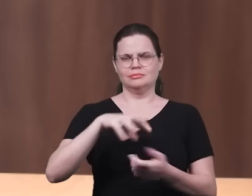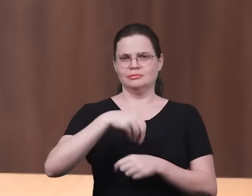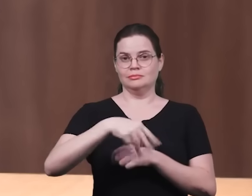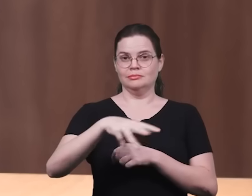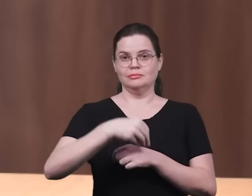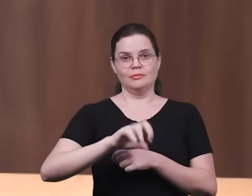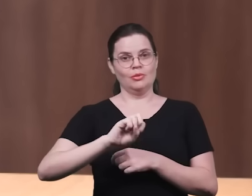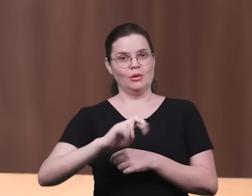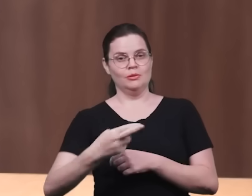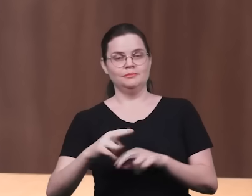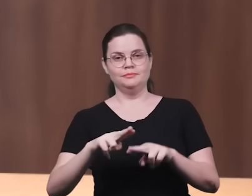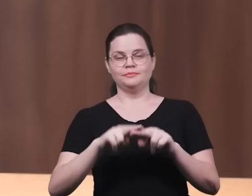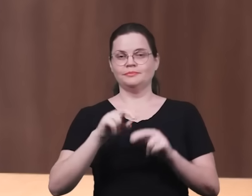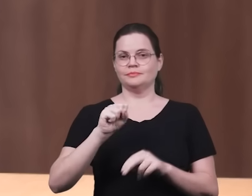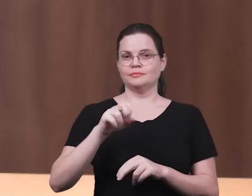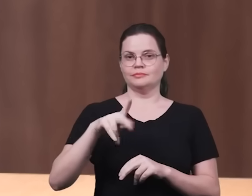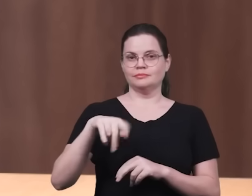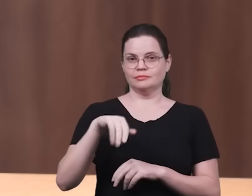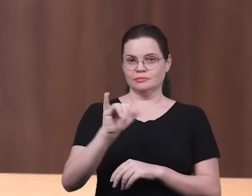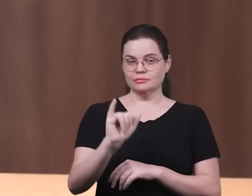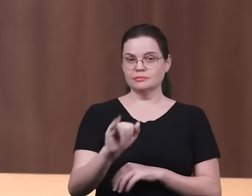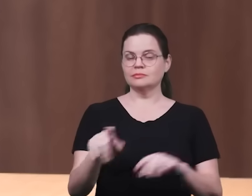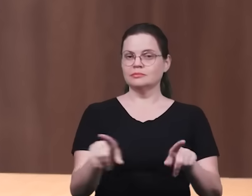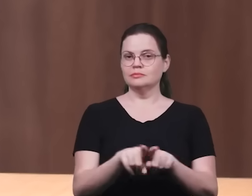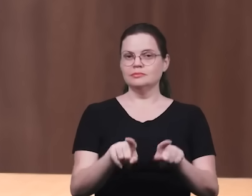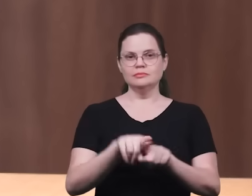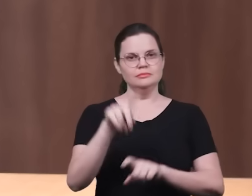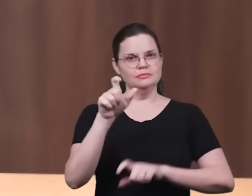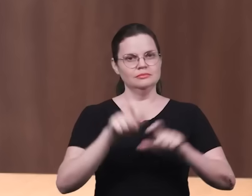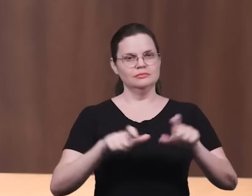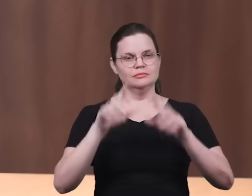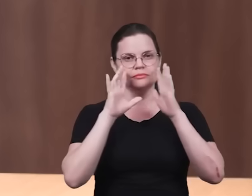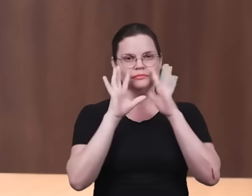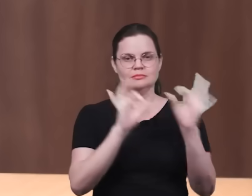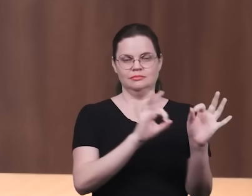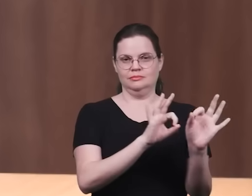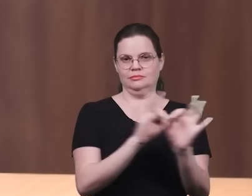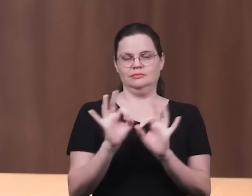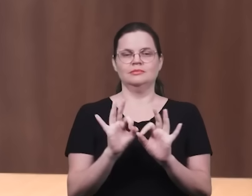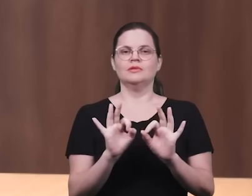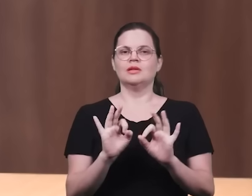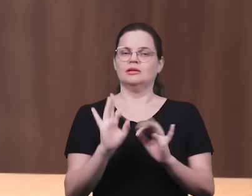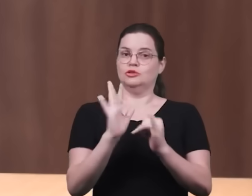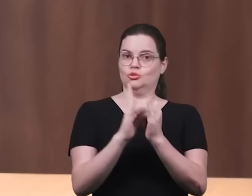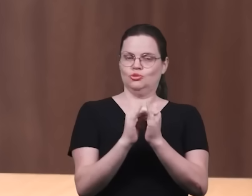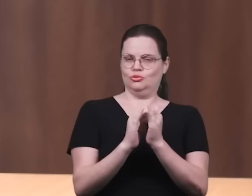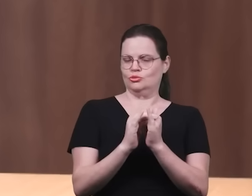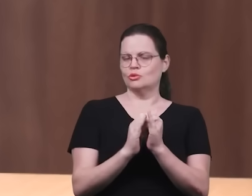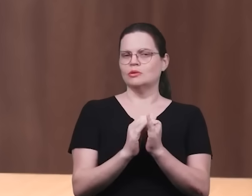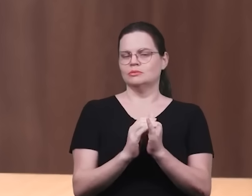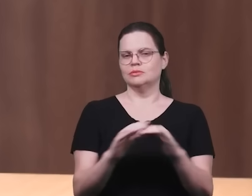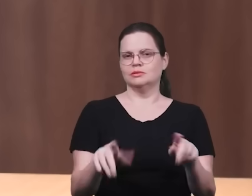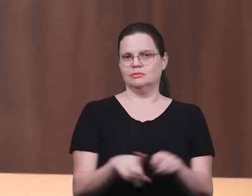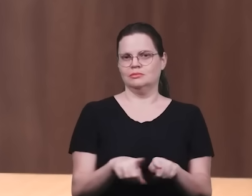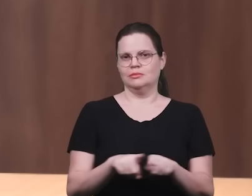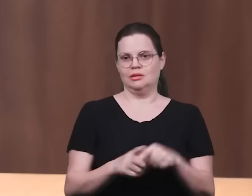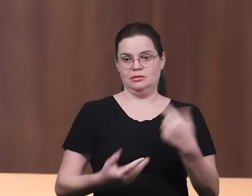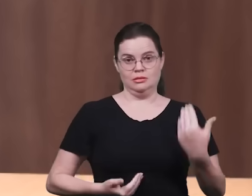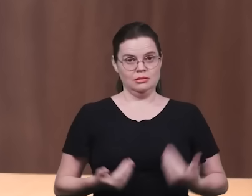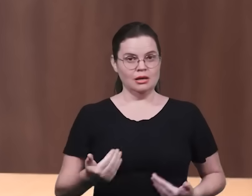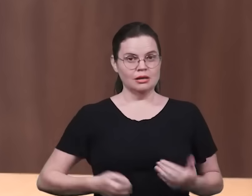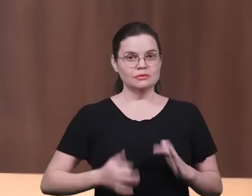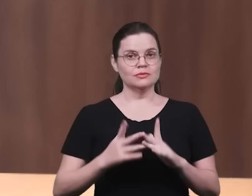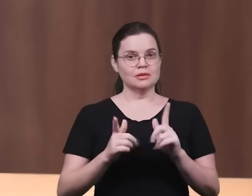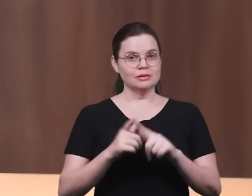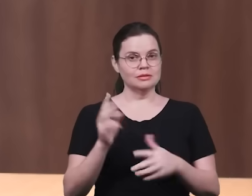aberta, ou pela Sky, também aqueles que nos assistem pelas nossas plataformas no YouTube, irmãos da